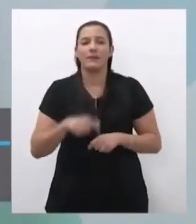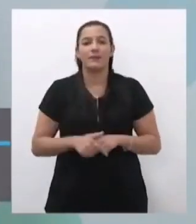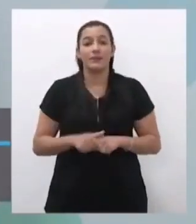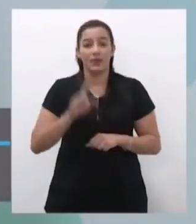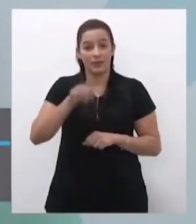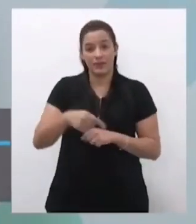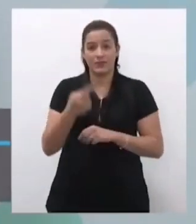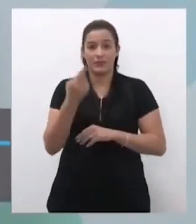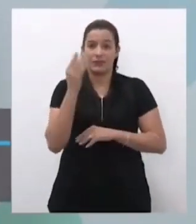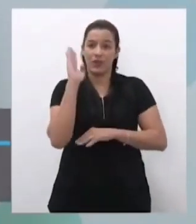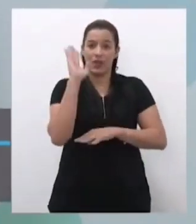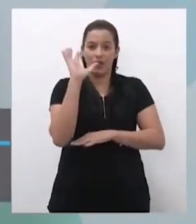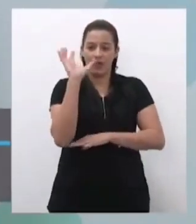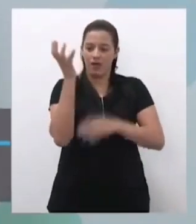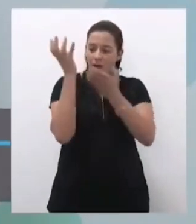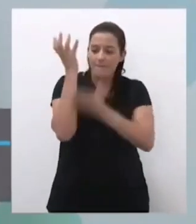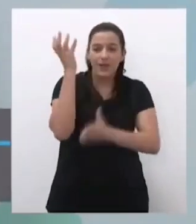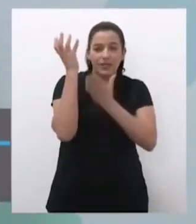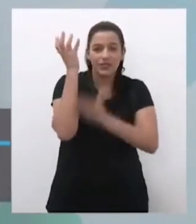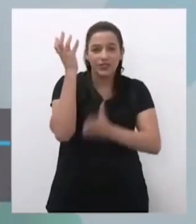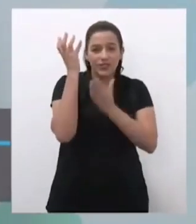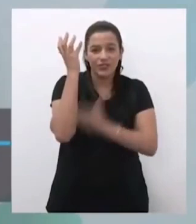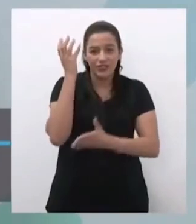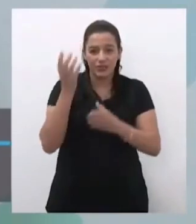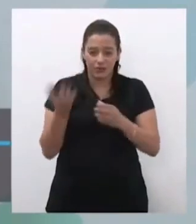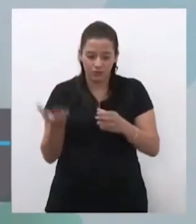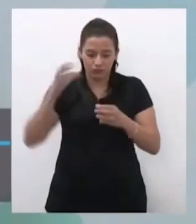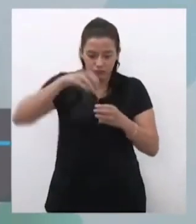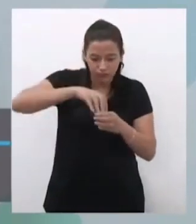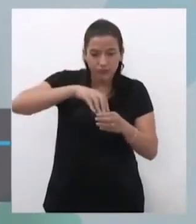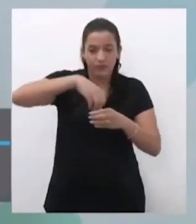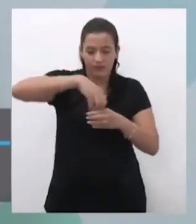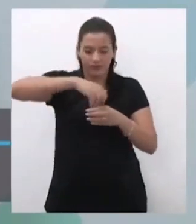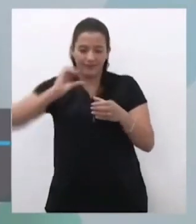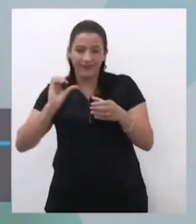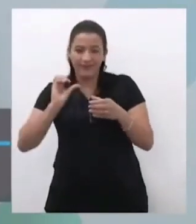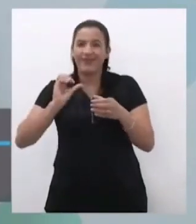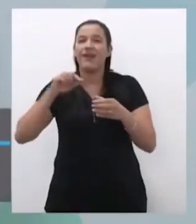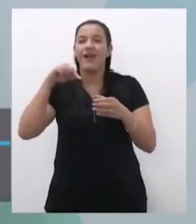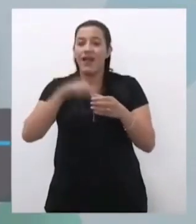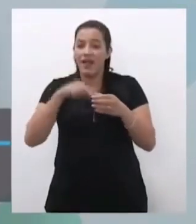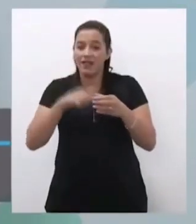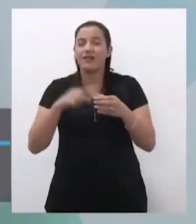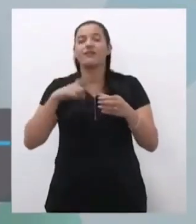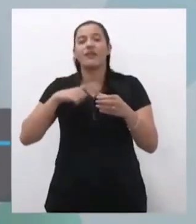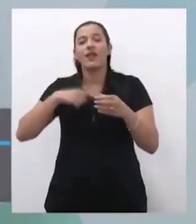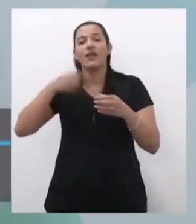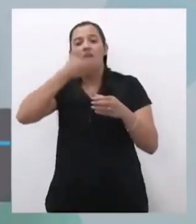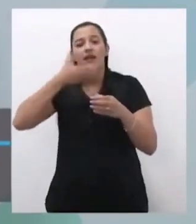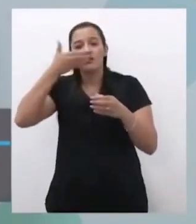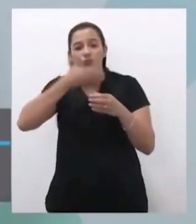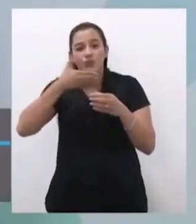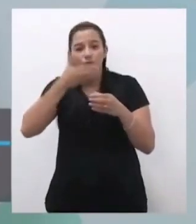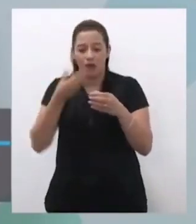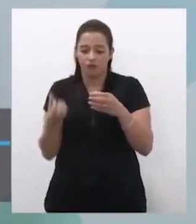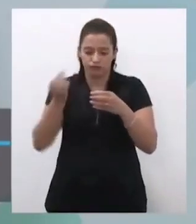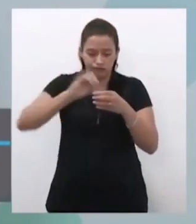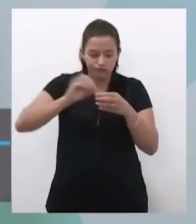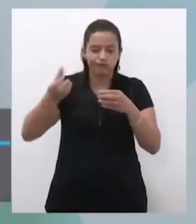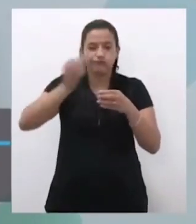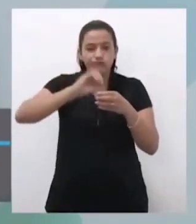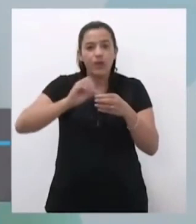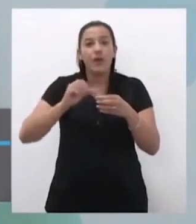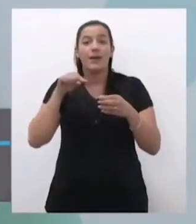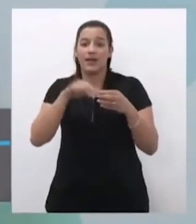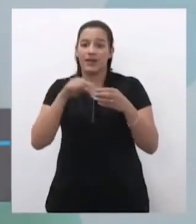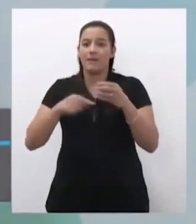calda. Então, a gente tem naquela latinha o quê? Água, açúcar e o abacaxi. Como a gente teve essa adição, ele é um alimento processado. Mas ele não